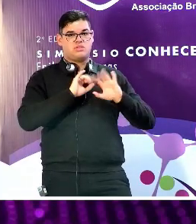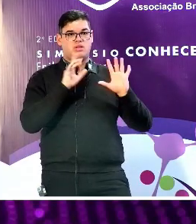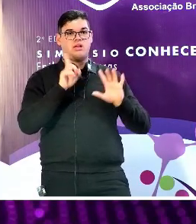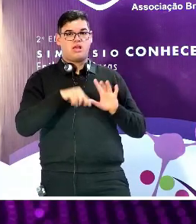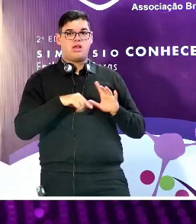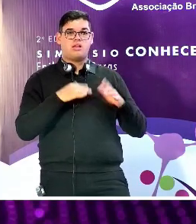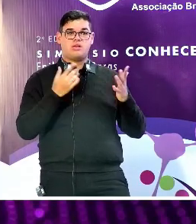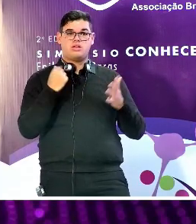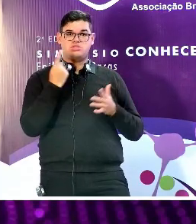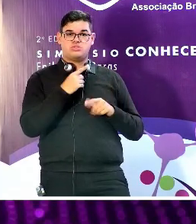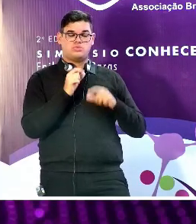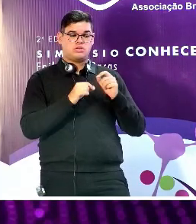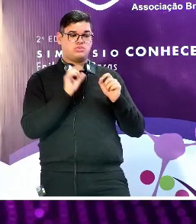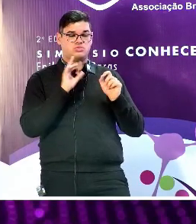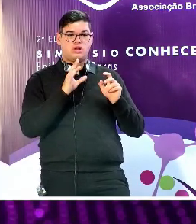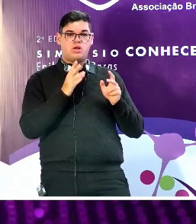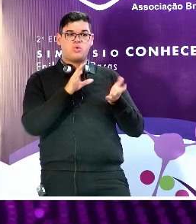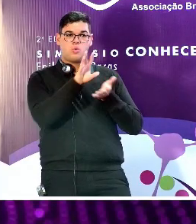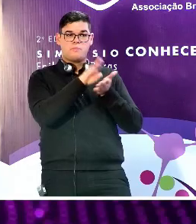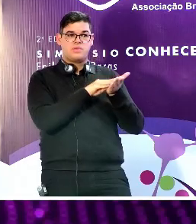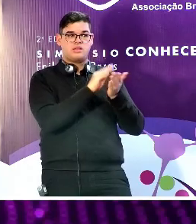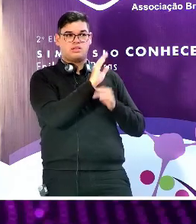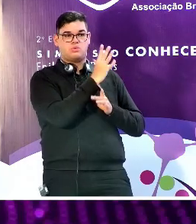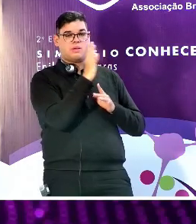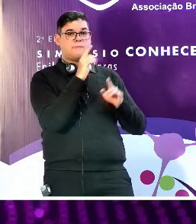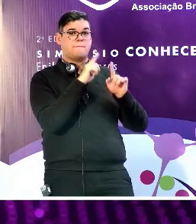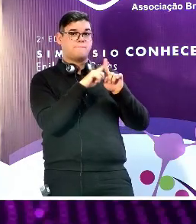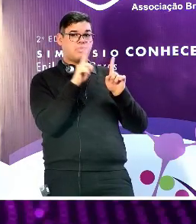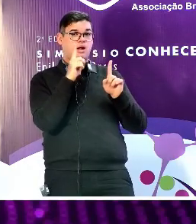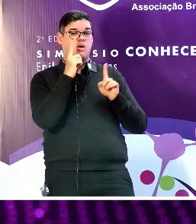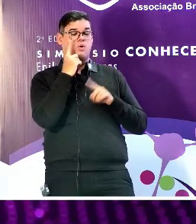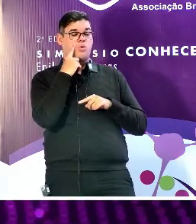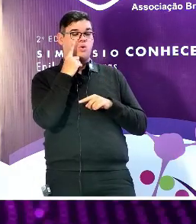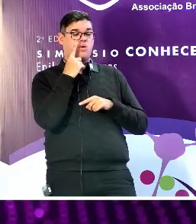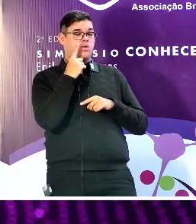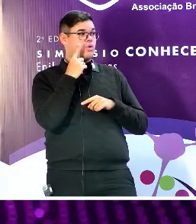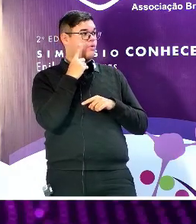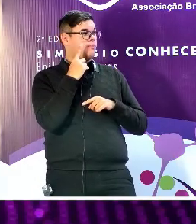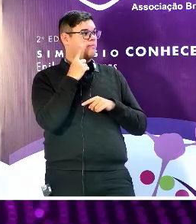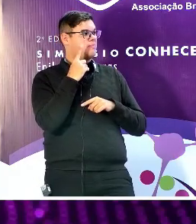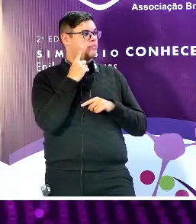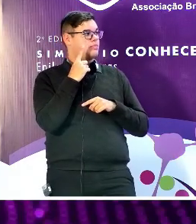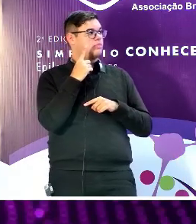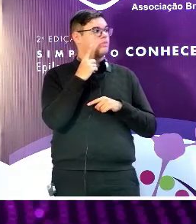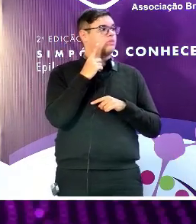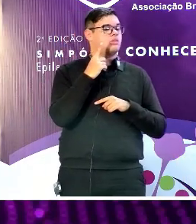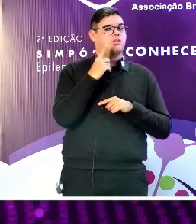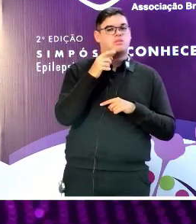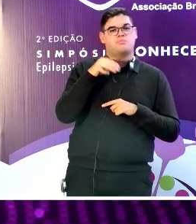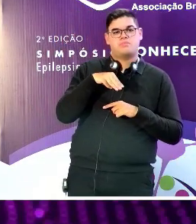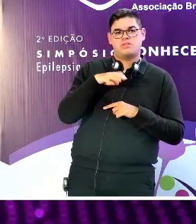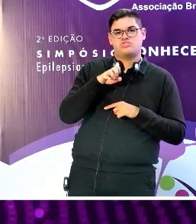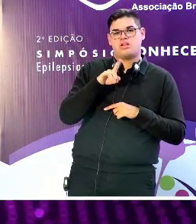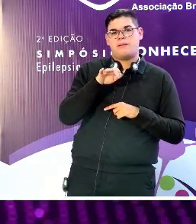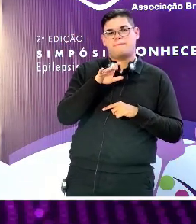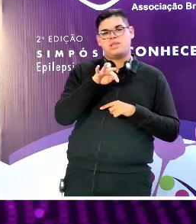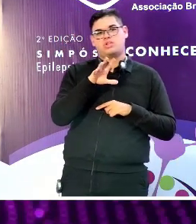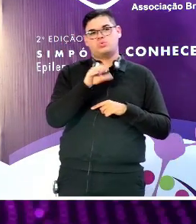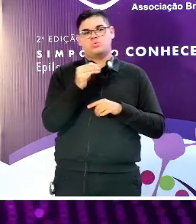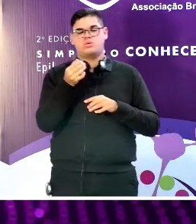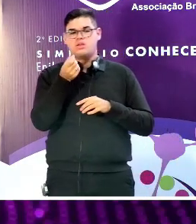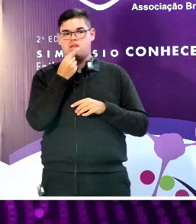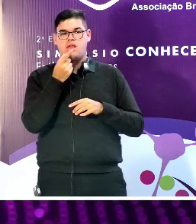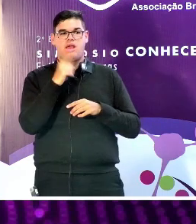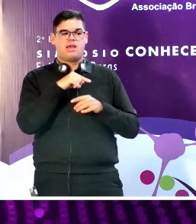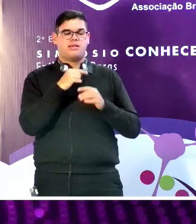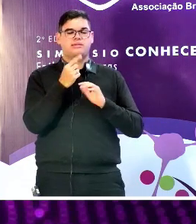se inspira na natureza, mas o nosso medicamento, na realidade, ele é desenhado pelos cientistas, né? No caso, eu